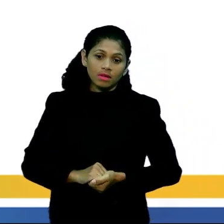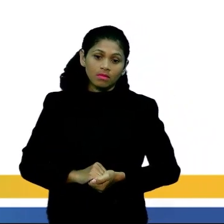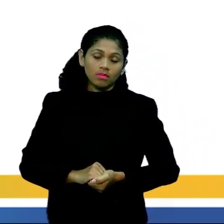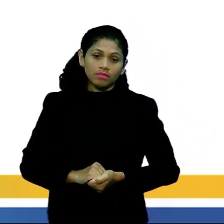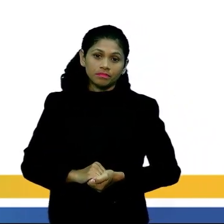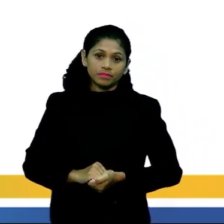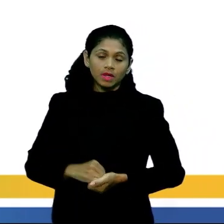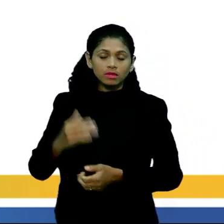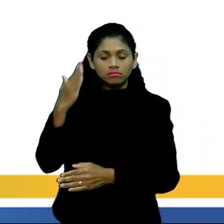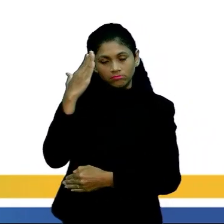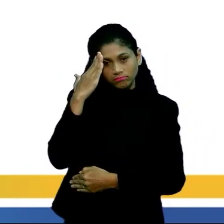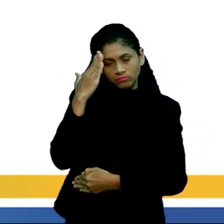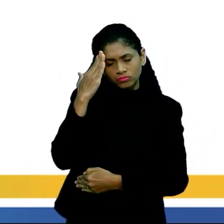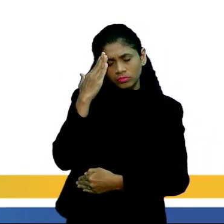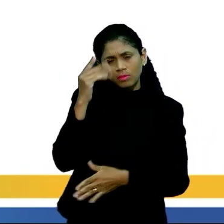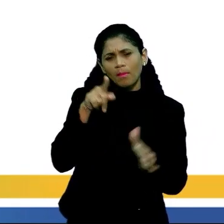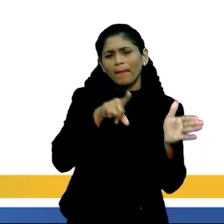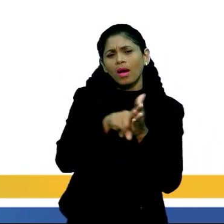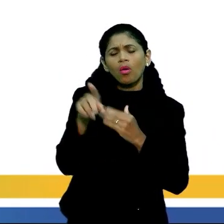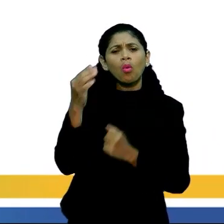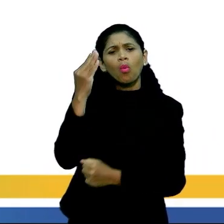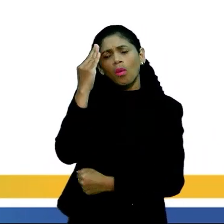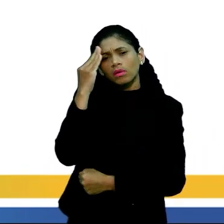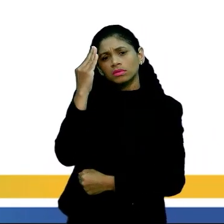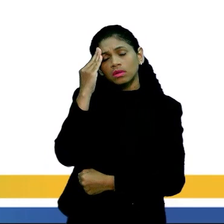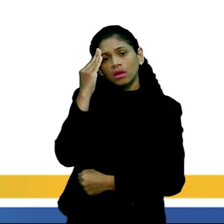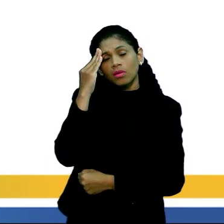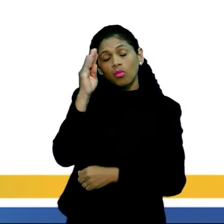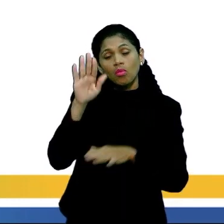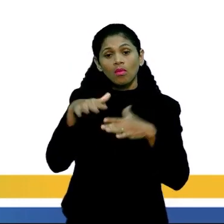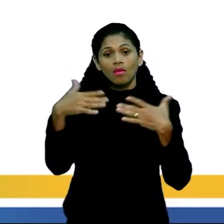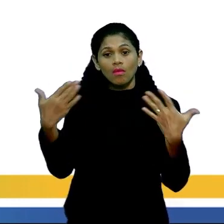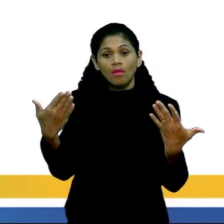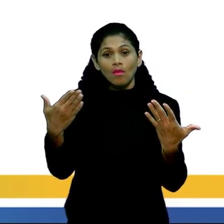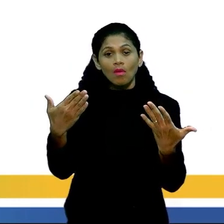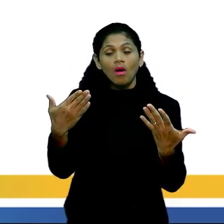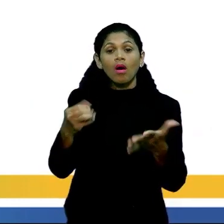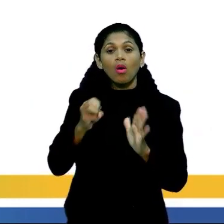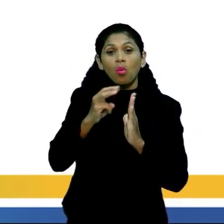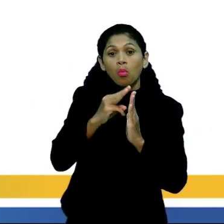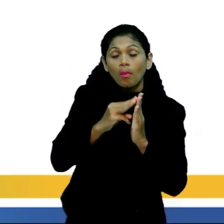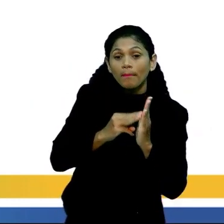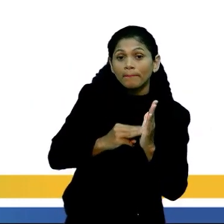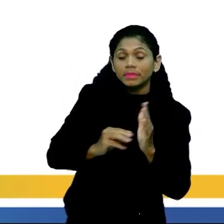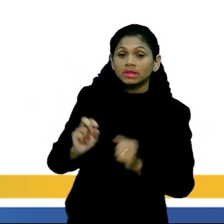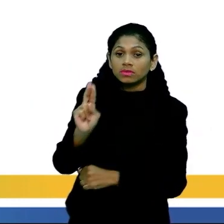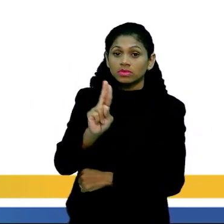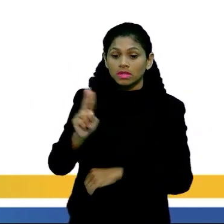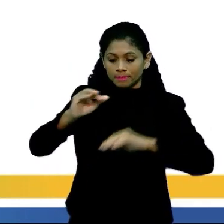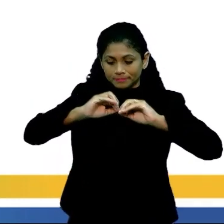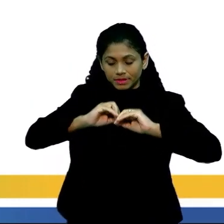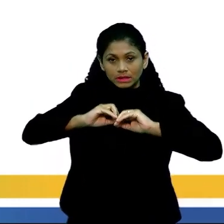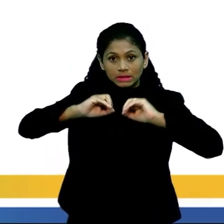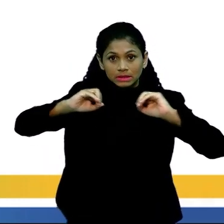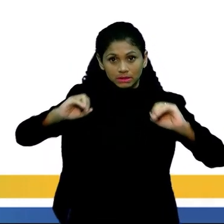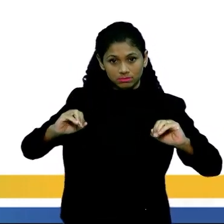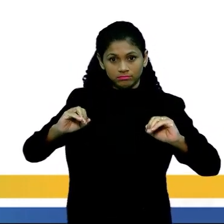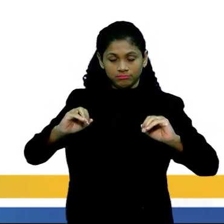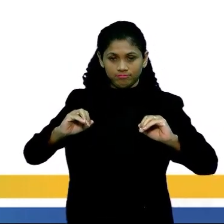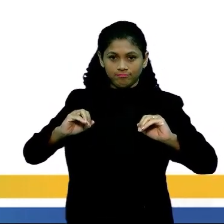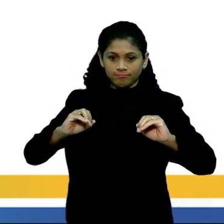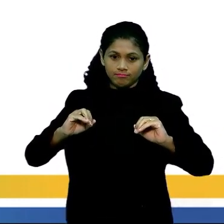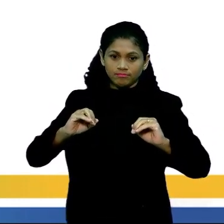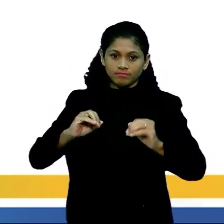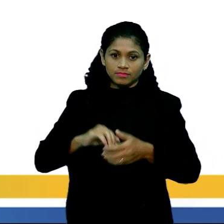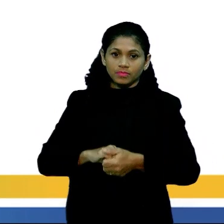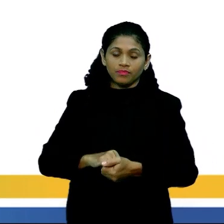nós saibamos, nessas 3 etapas, qual método de separação de mistura foi utilizado. Na etapa 1, a palavra-chave